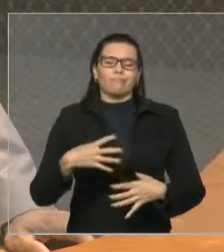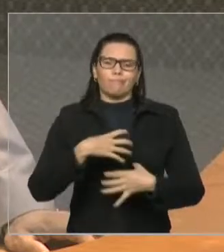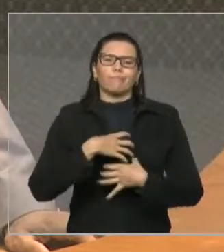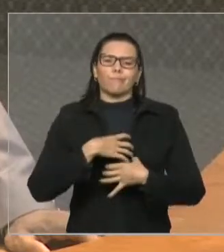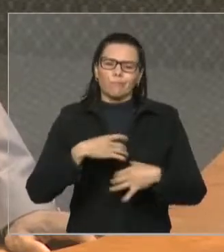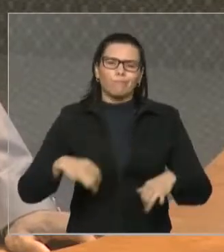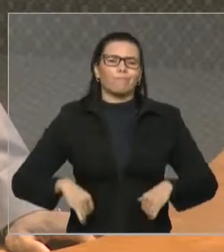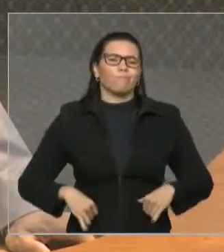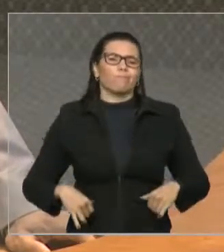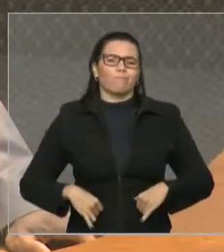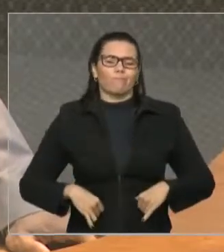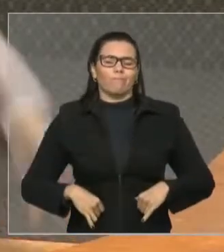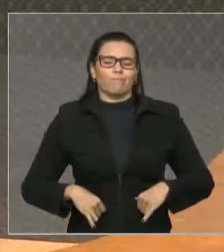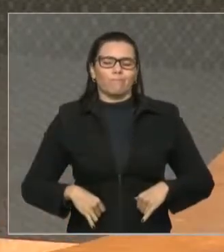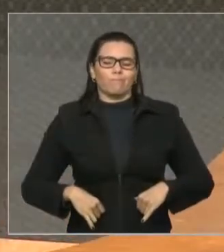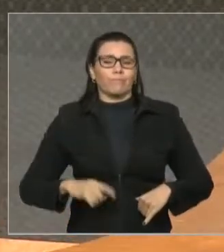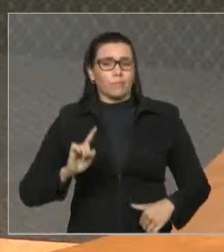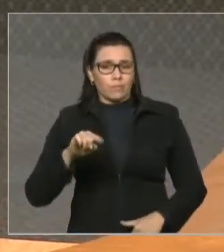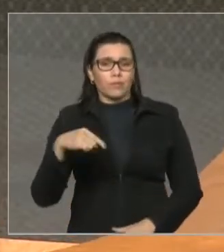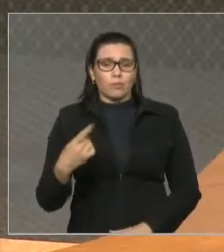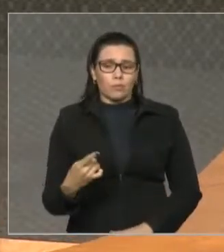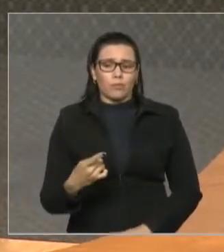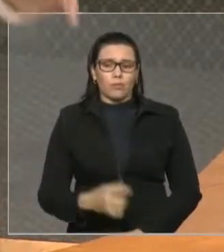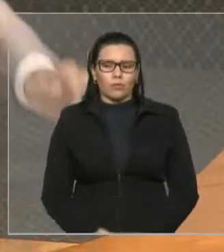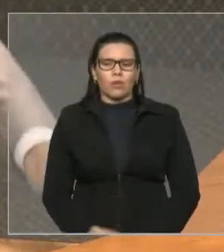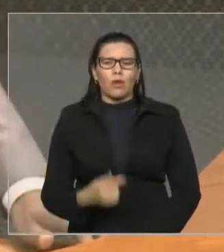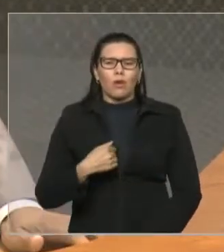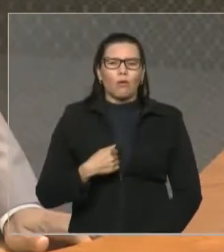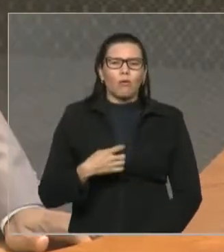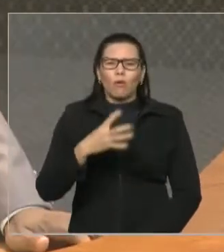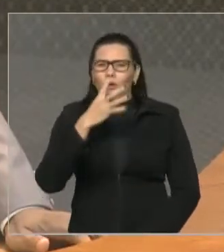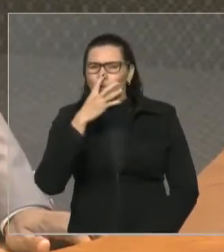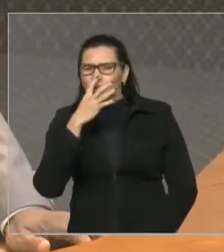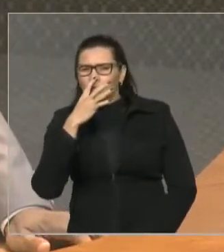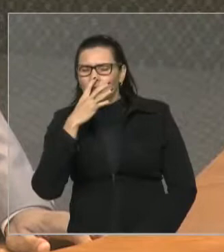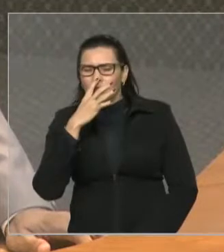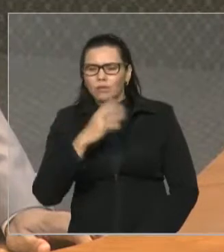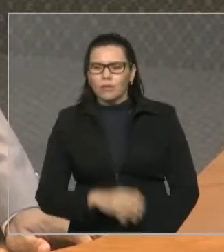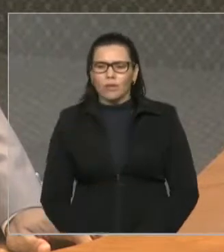Eu fico a observar dois lados da galeria.